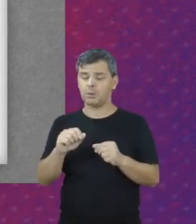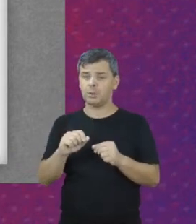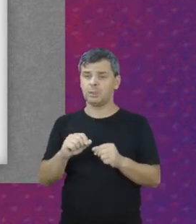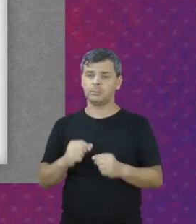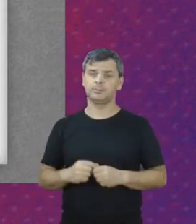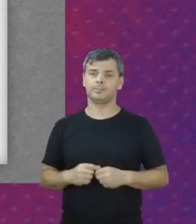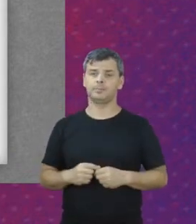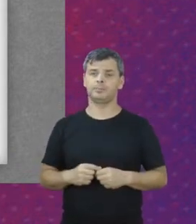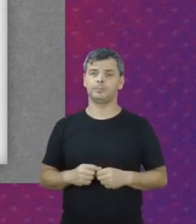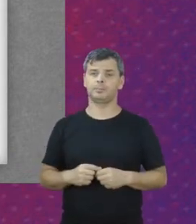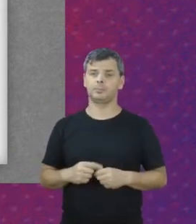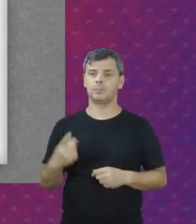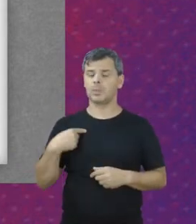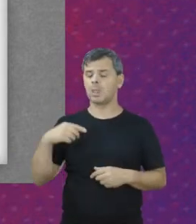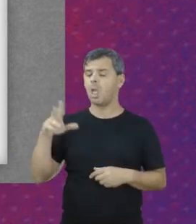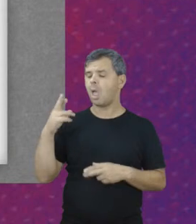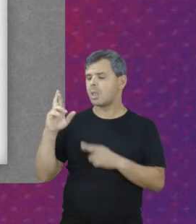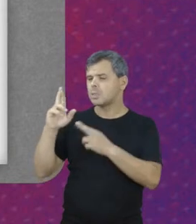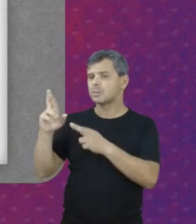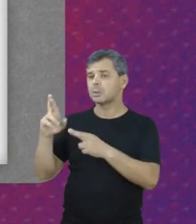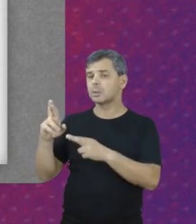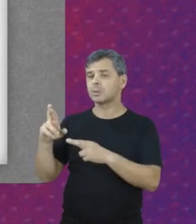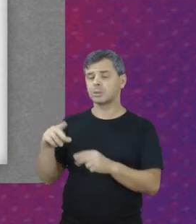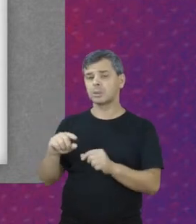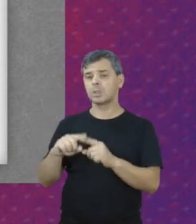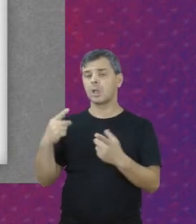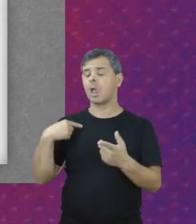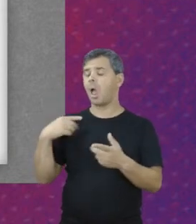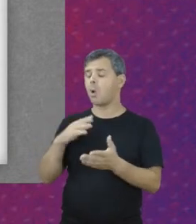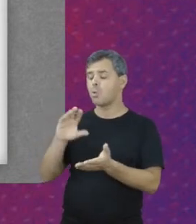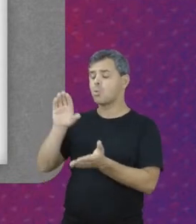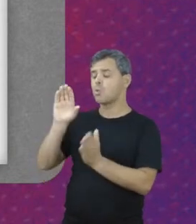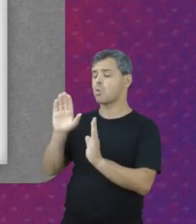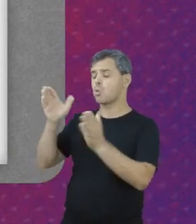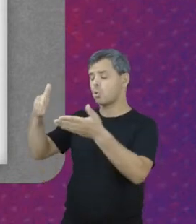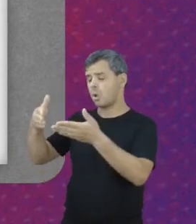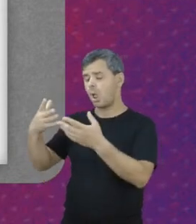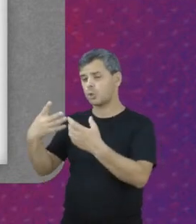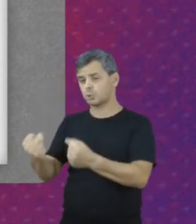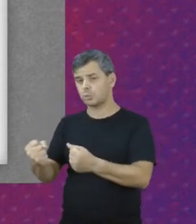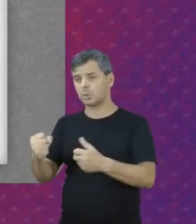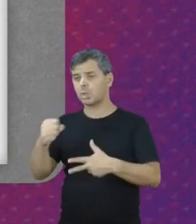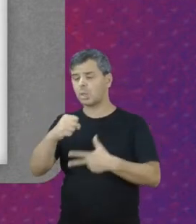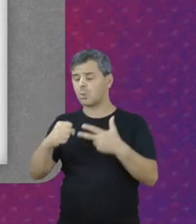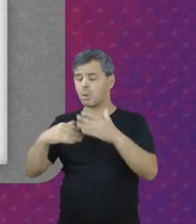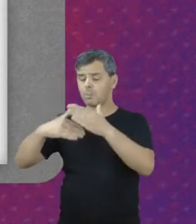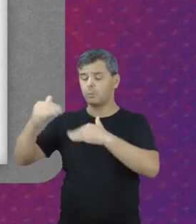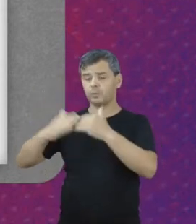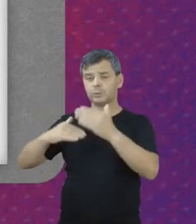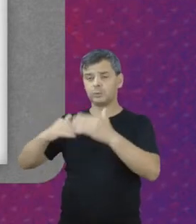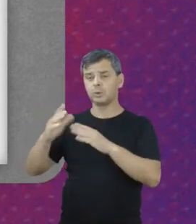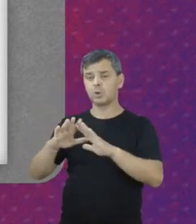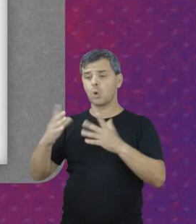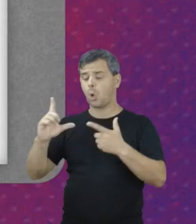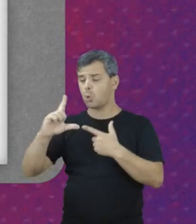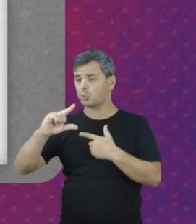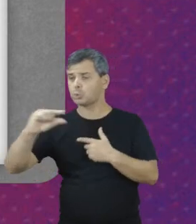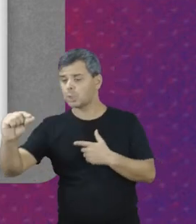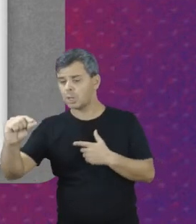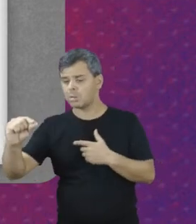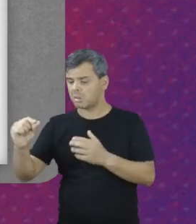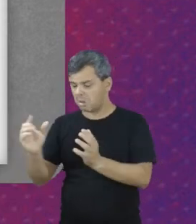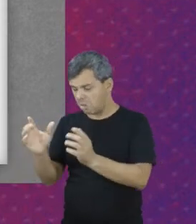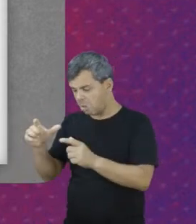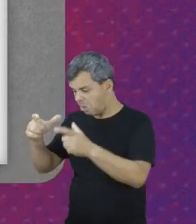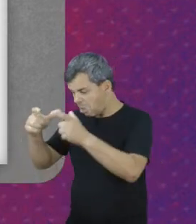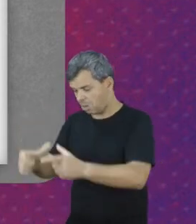cogitar essa esperança de chegar a um determinado cargo, a uma determinada profissão, ou sair daquela bolha que